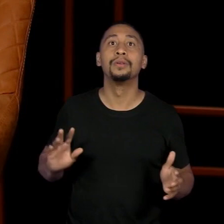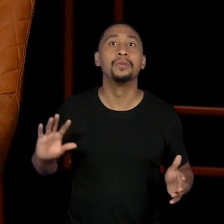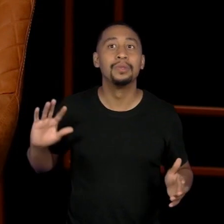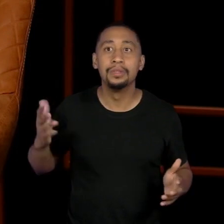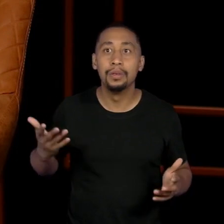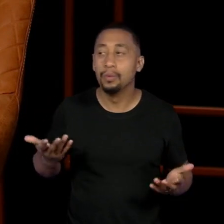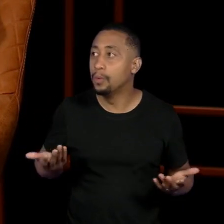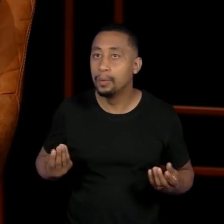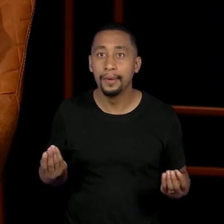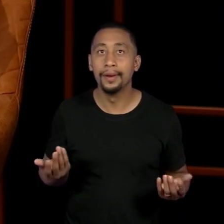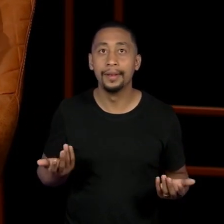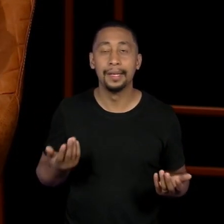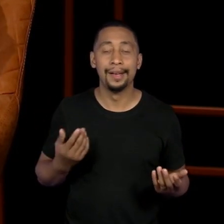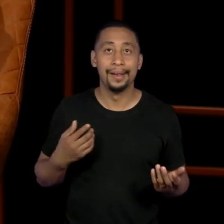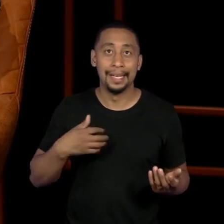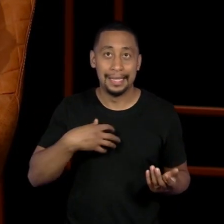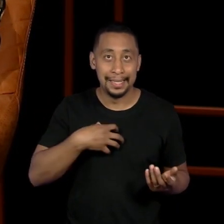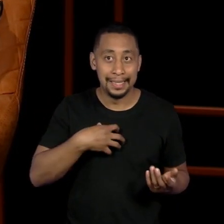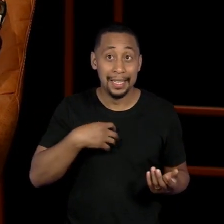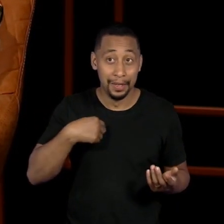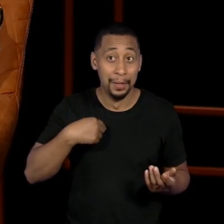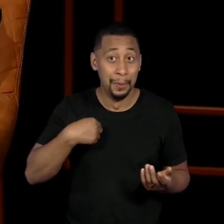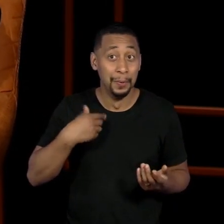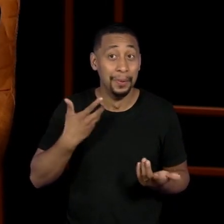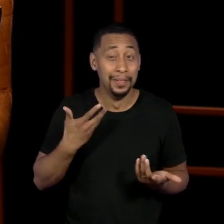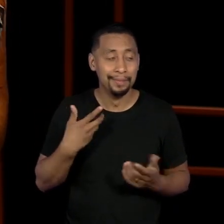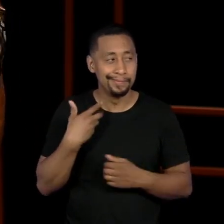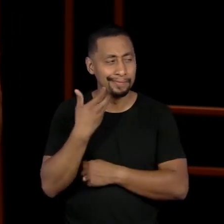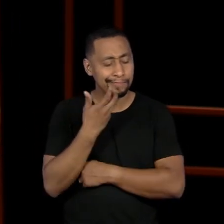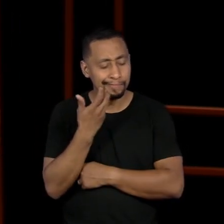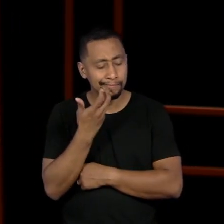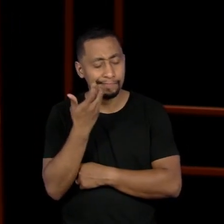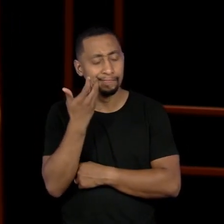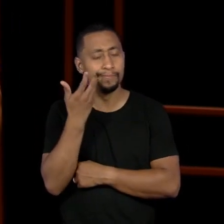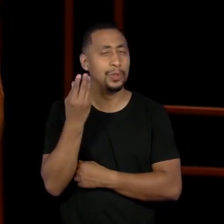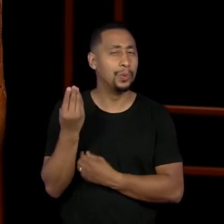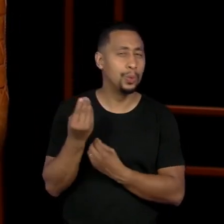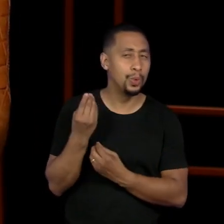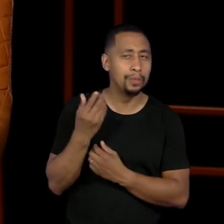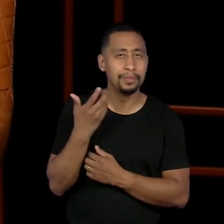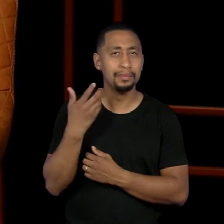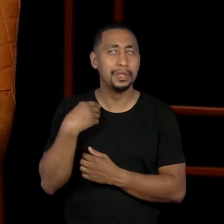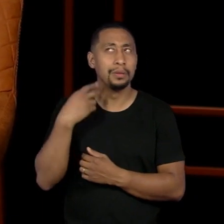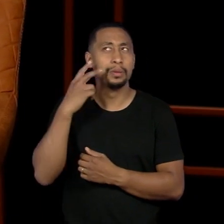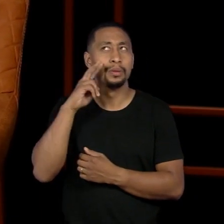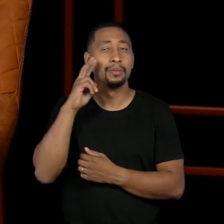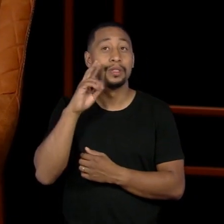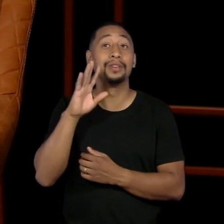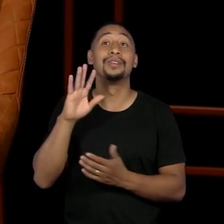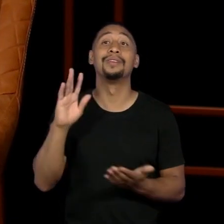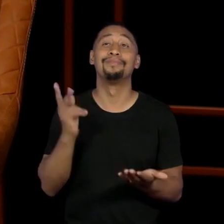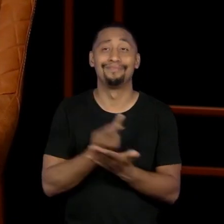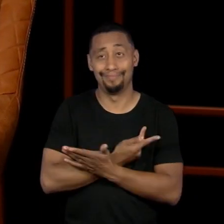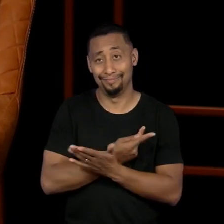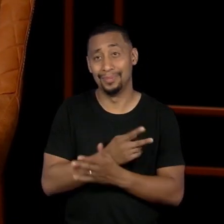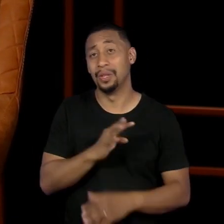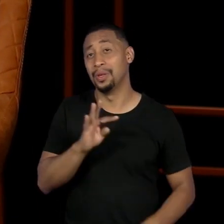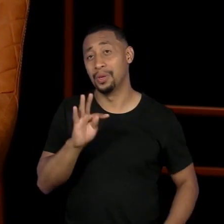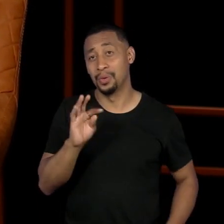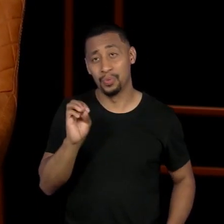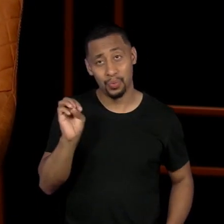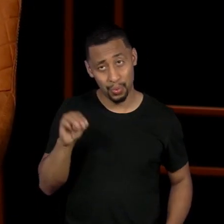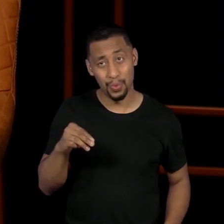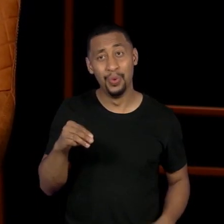tom. Aí eu fiquei a noite inteira a ouvir a música porque eu ainda nem sabia bem. E pronto, e o Tom no dia seguinte chegou e